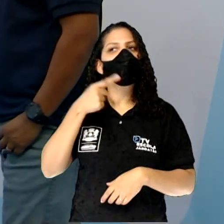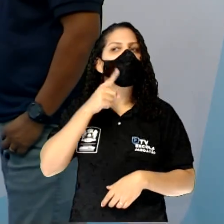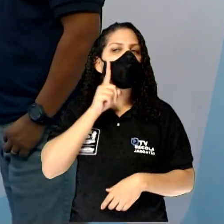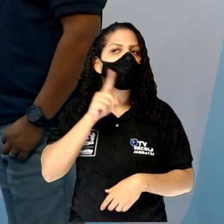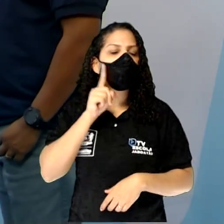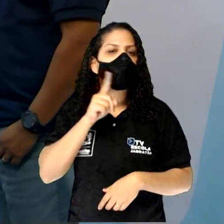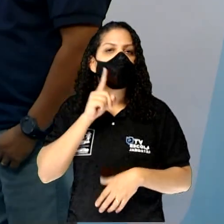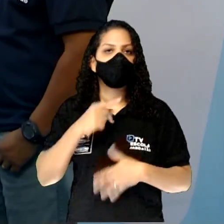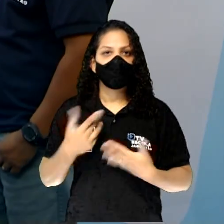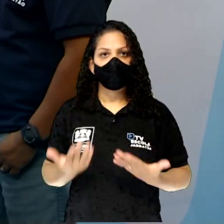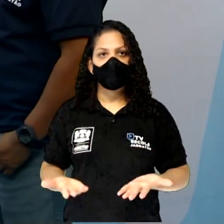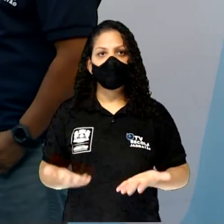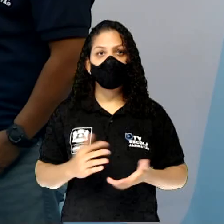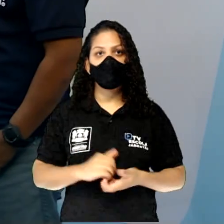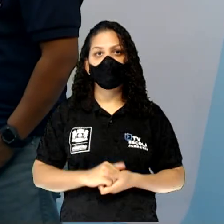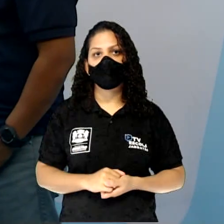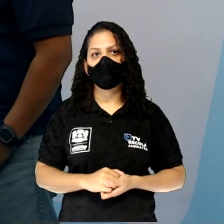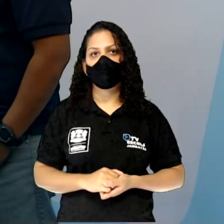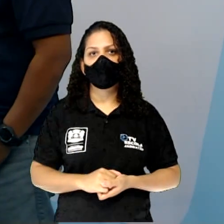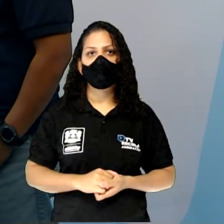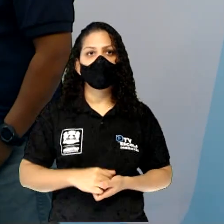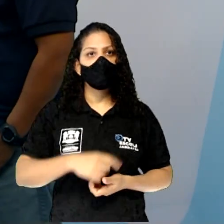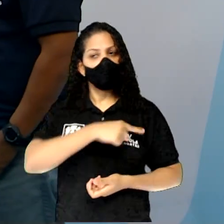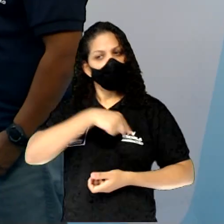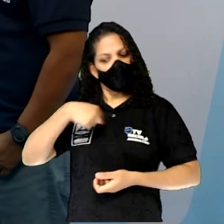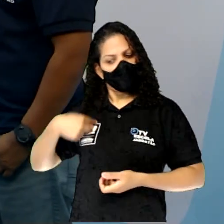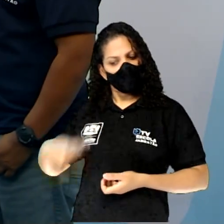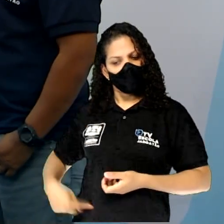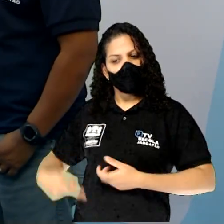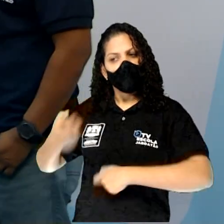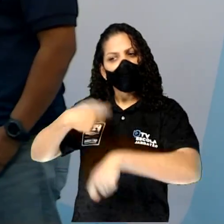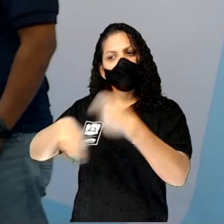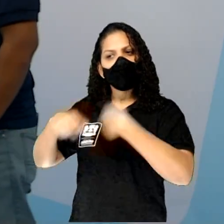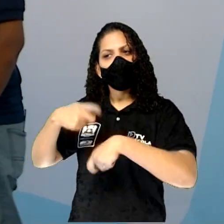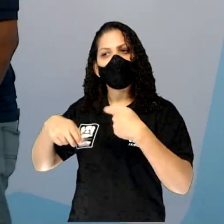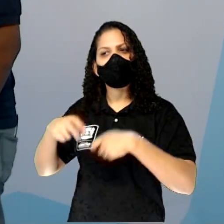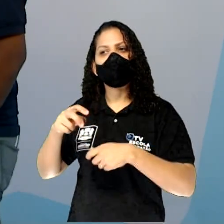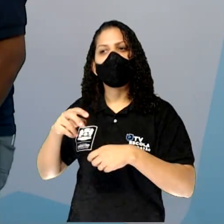Vantagens que a economia chinesa oferece: mão de